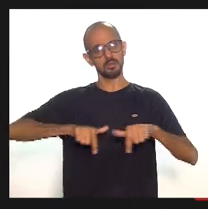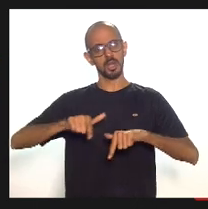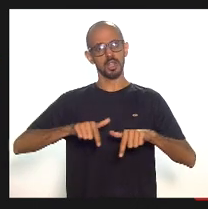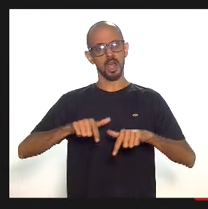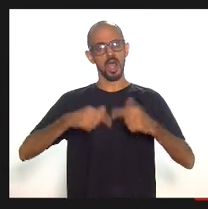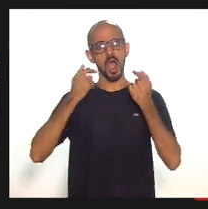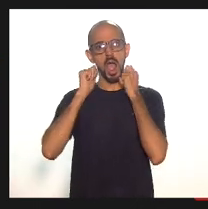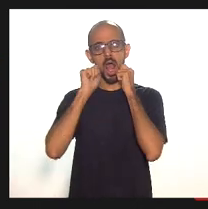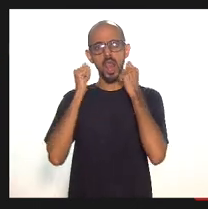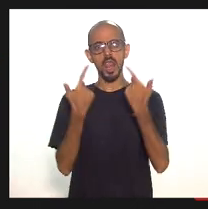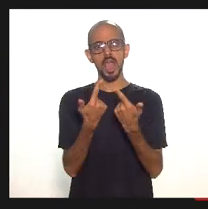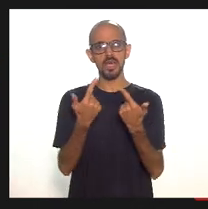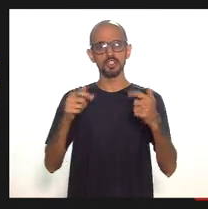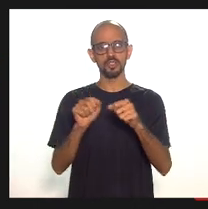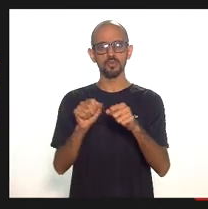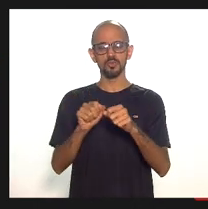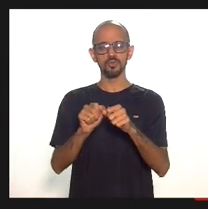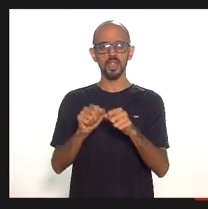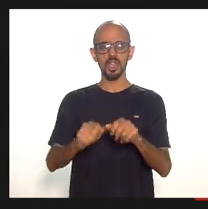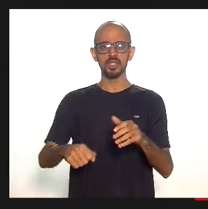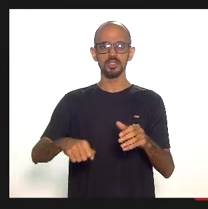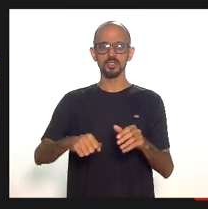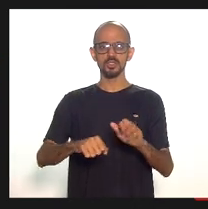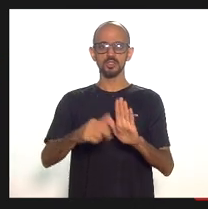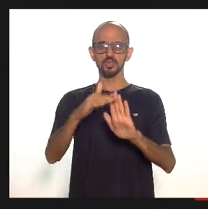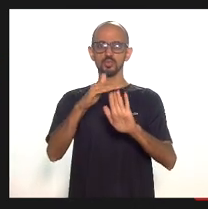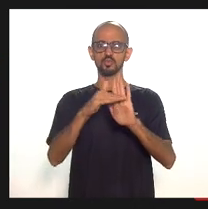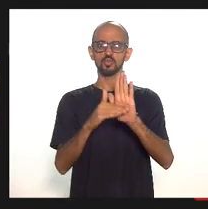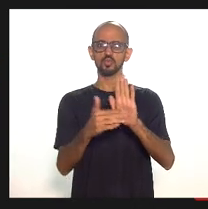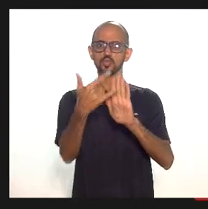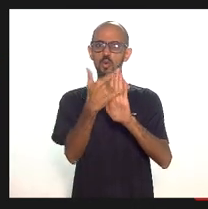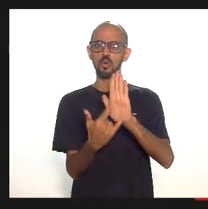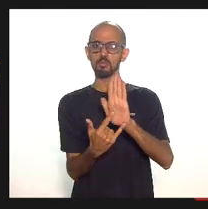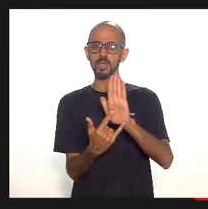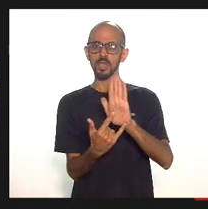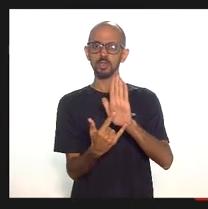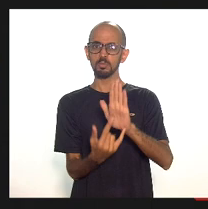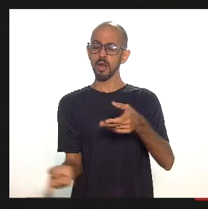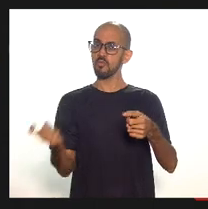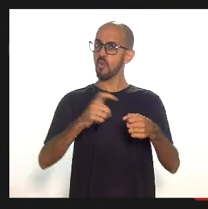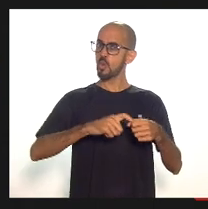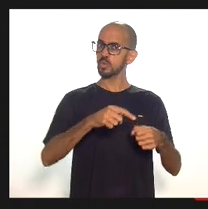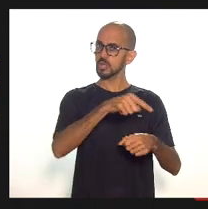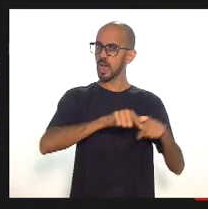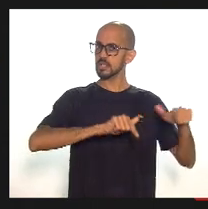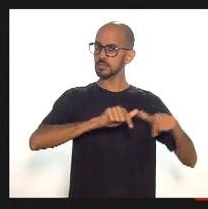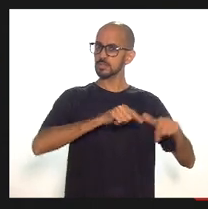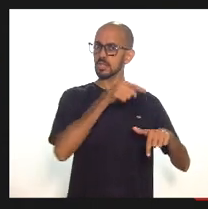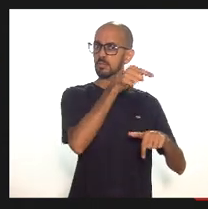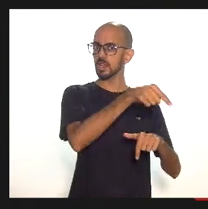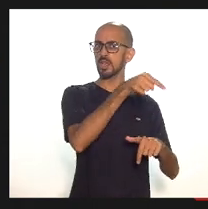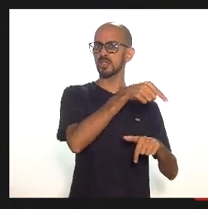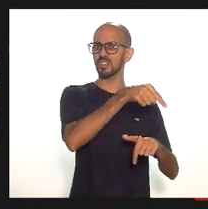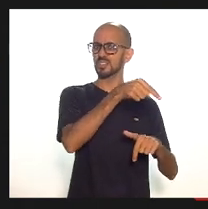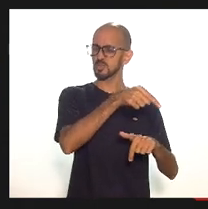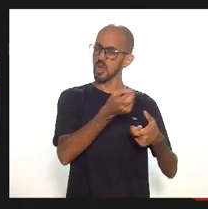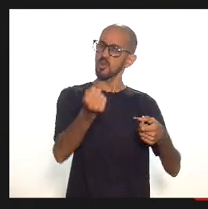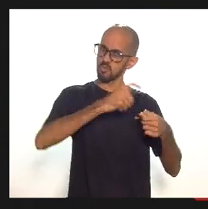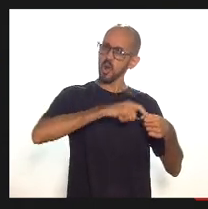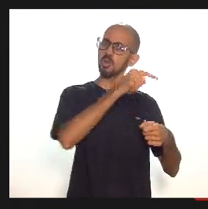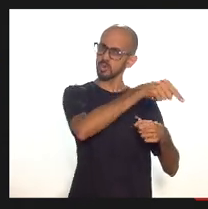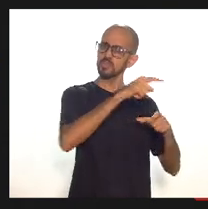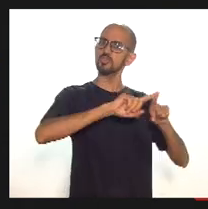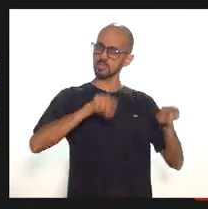LERJ fez uma liminar e tem uma liminar em andamento para poder retornar esses trabalhadores. Pega esses trabalhadores e bota para trabalhar,